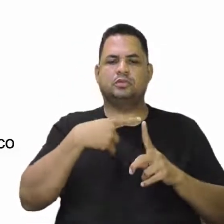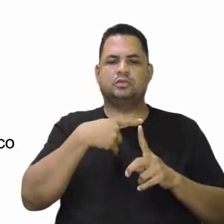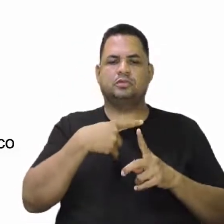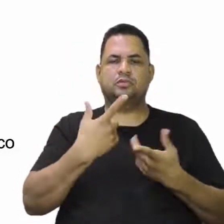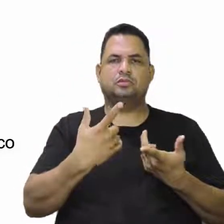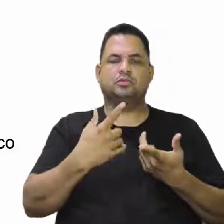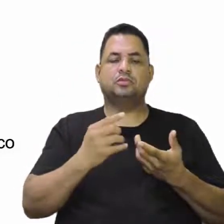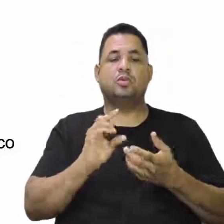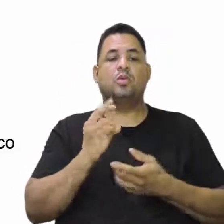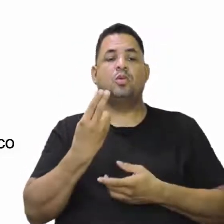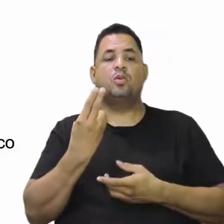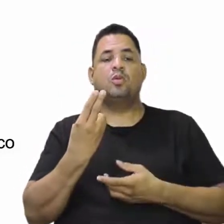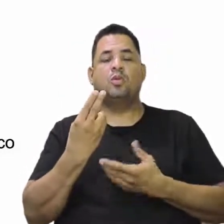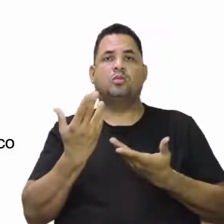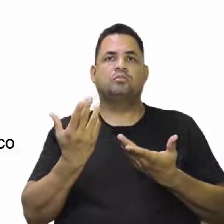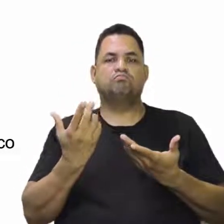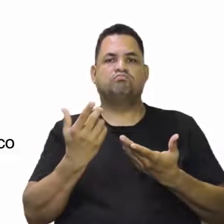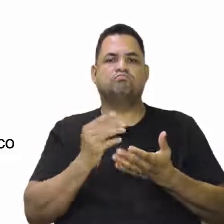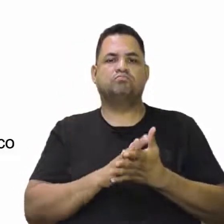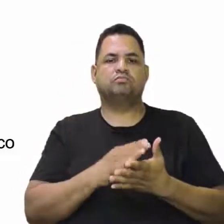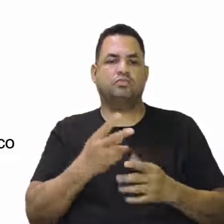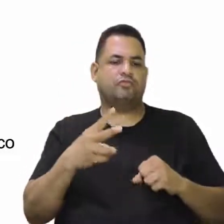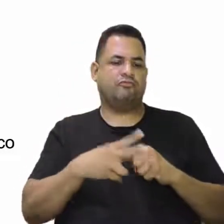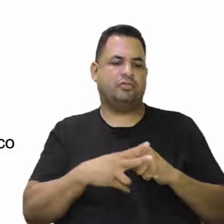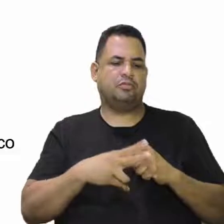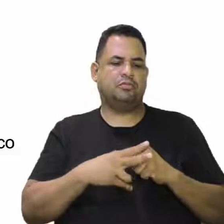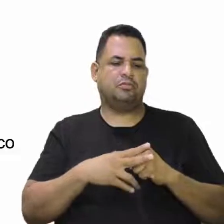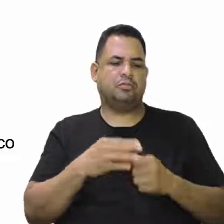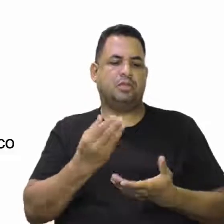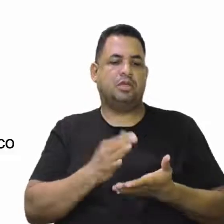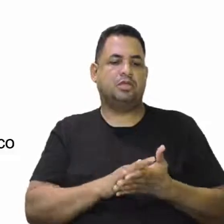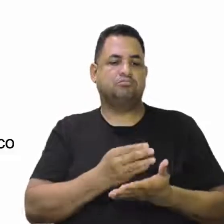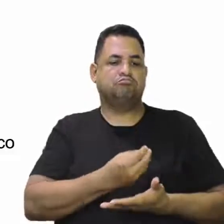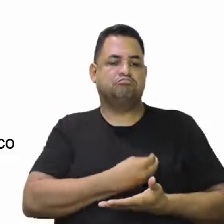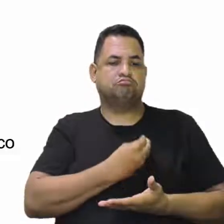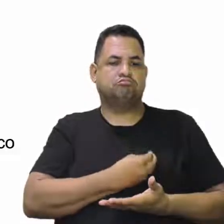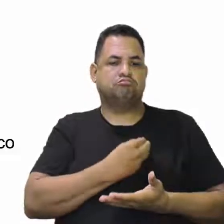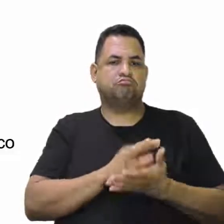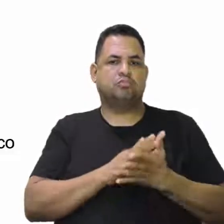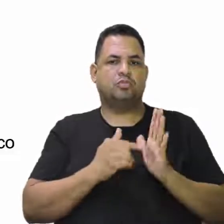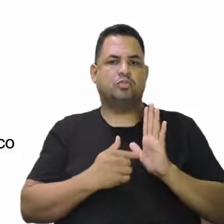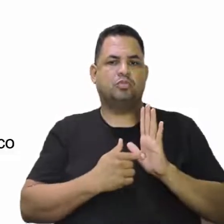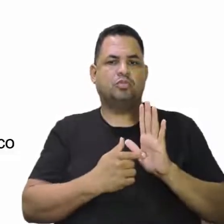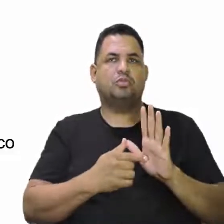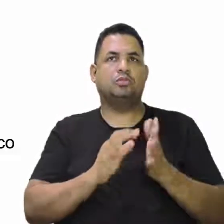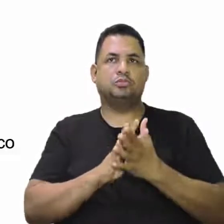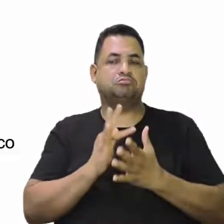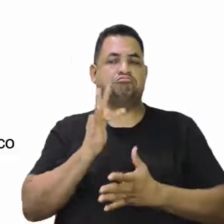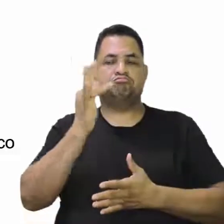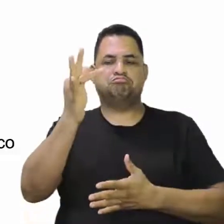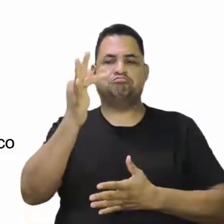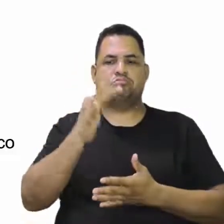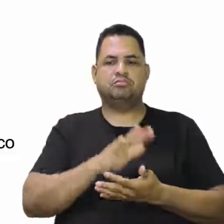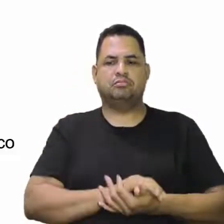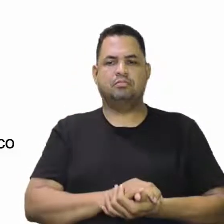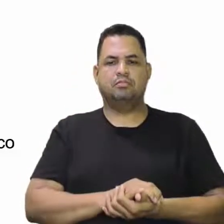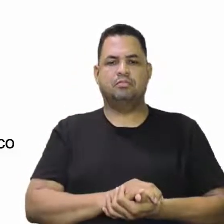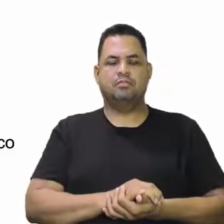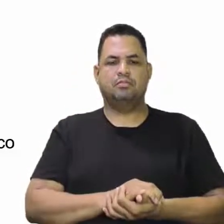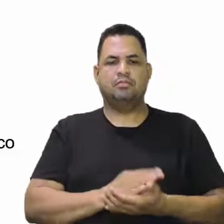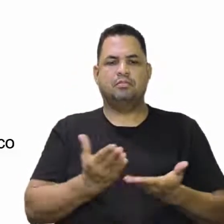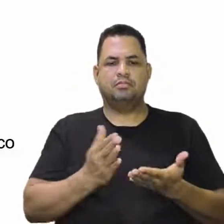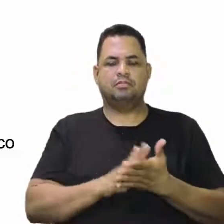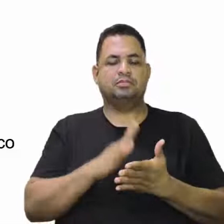presente. Ou, ao contrário, verbos no presente indicando algo do futuro. E vocês sabem que